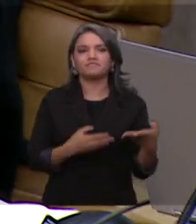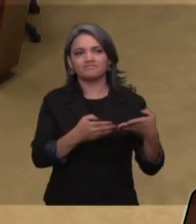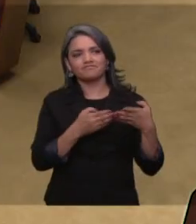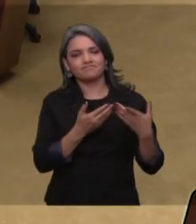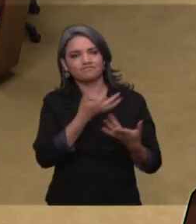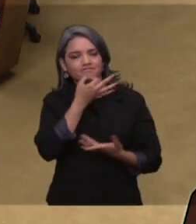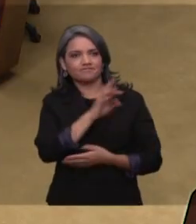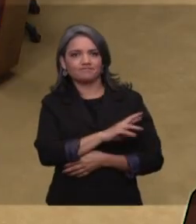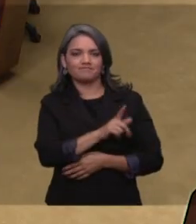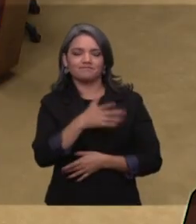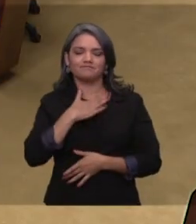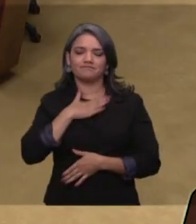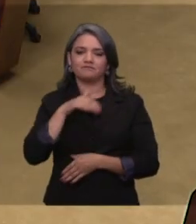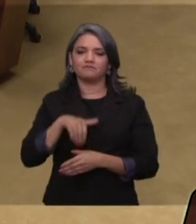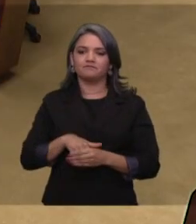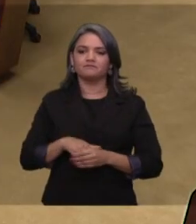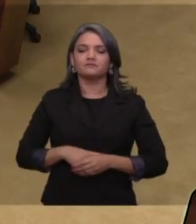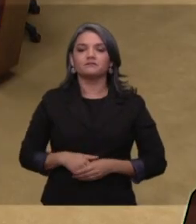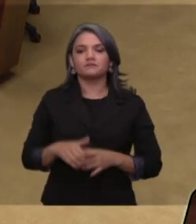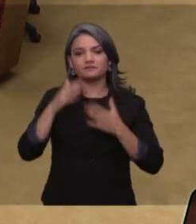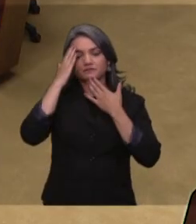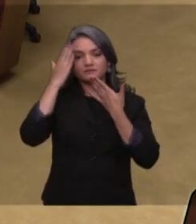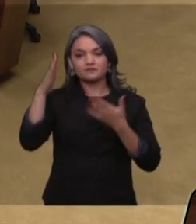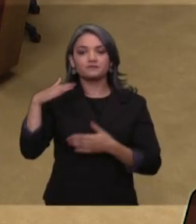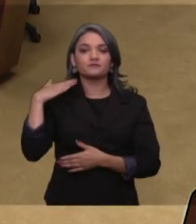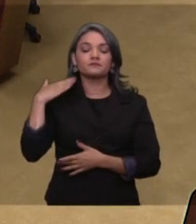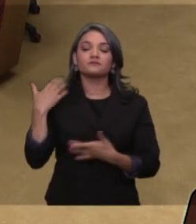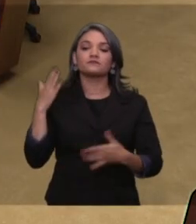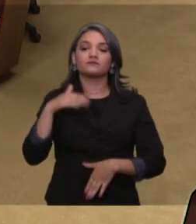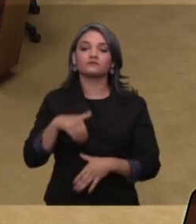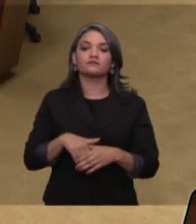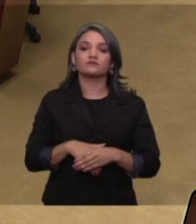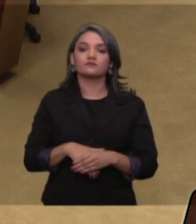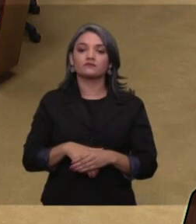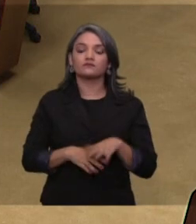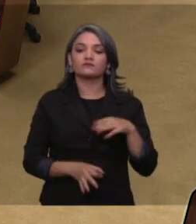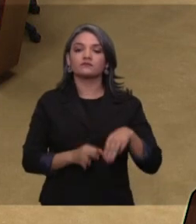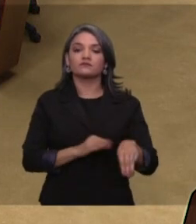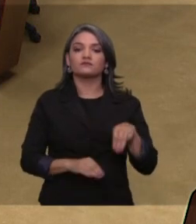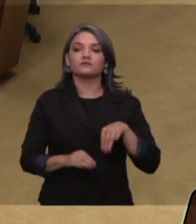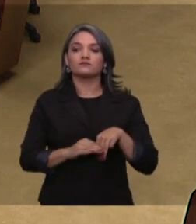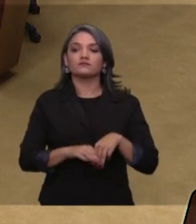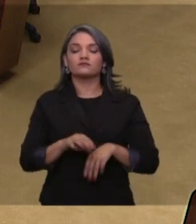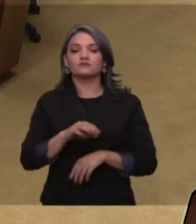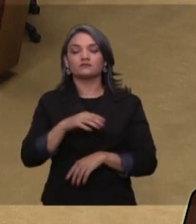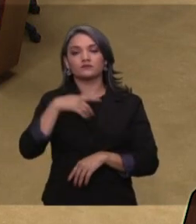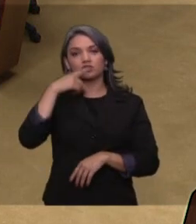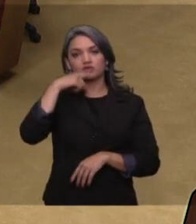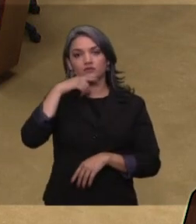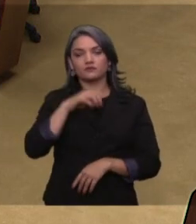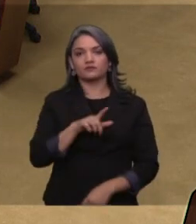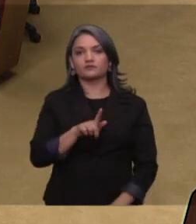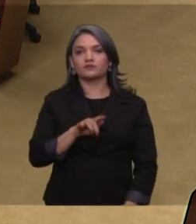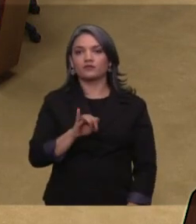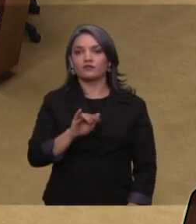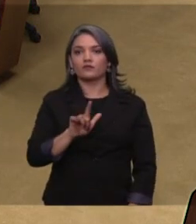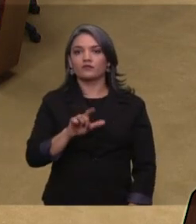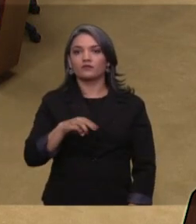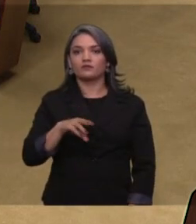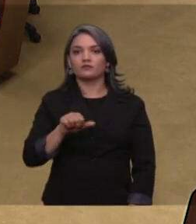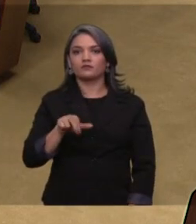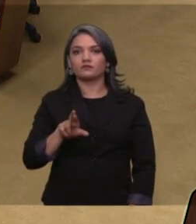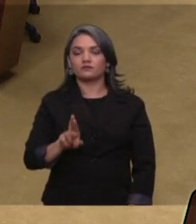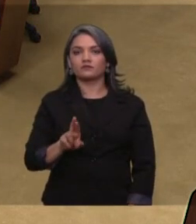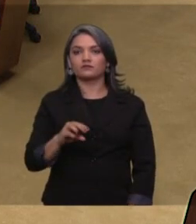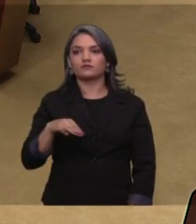senhor presidente? Muito obrigado, ministra Carmen Lúcia. Como voto, o nosso decano, ministro Gilmar Mendes. Boa tarde, presidente. Boa tarde,